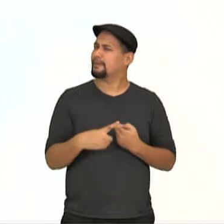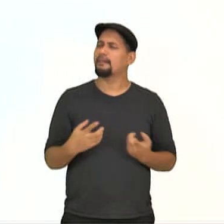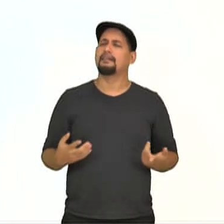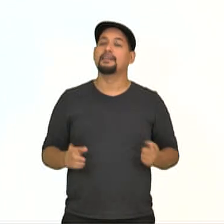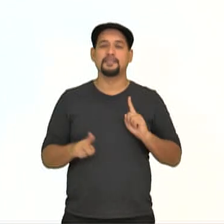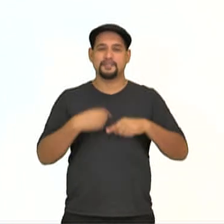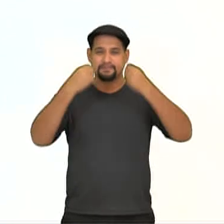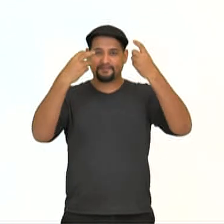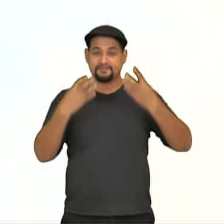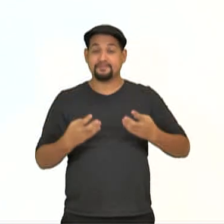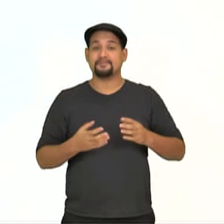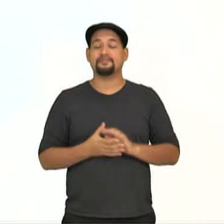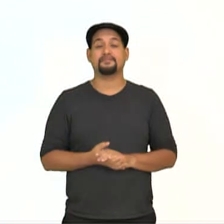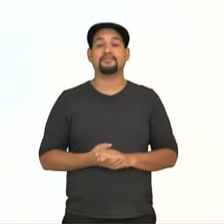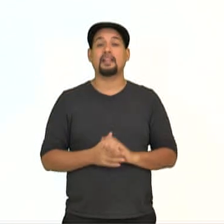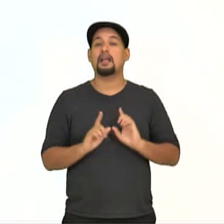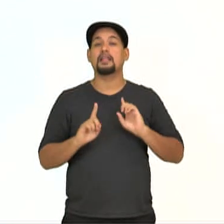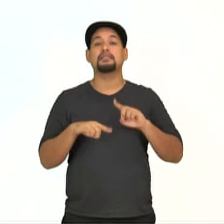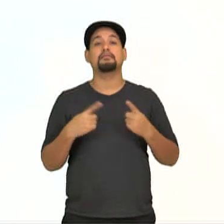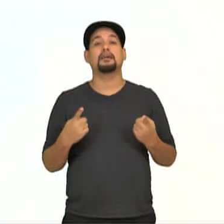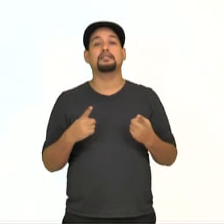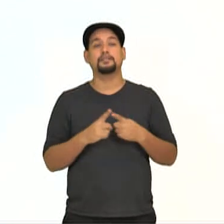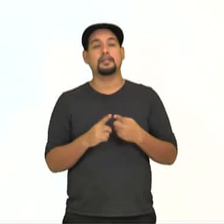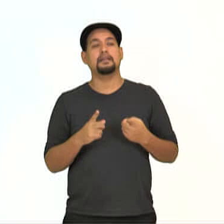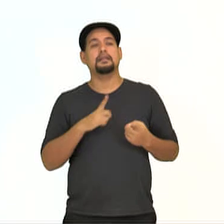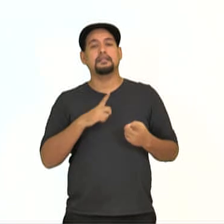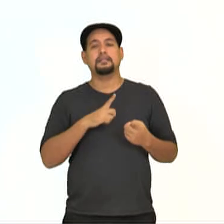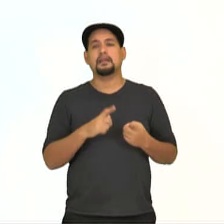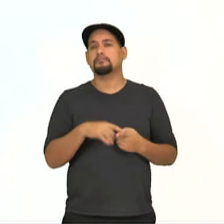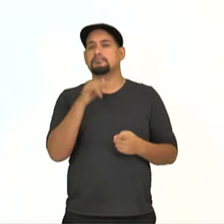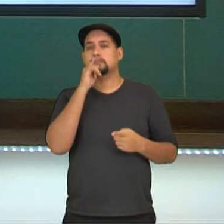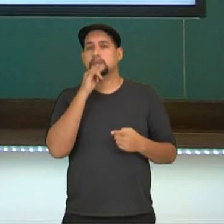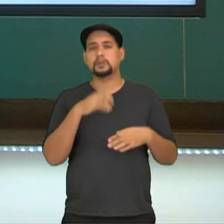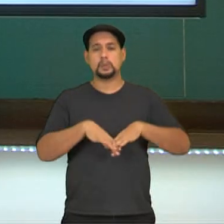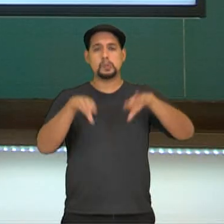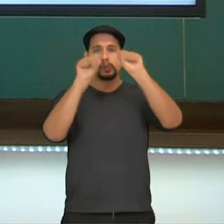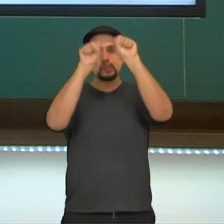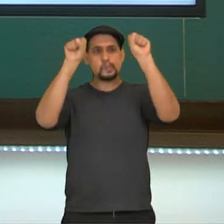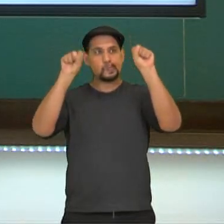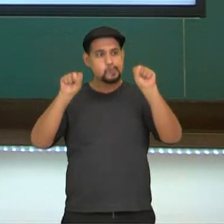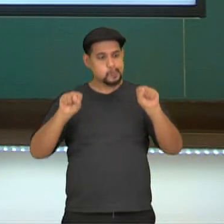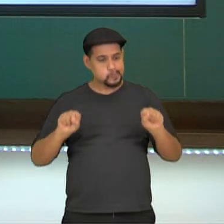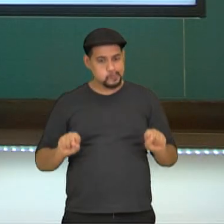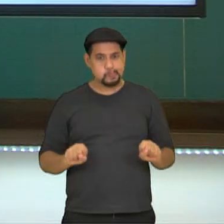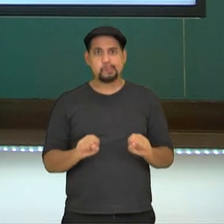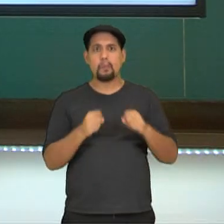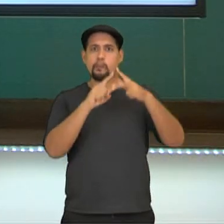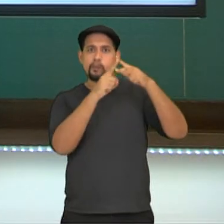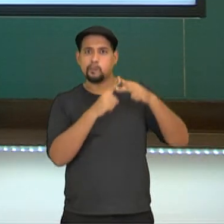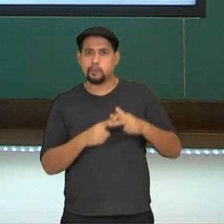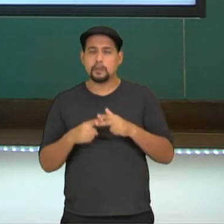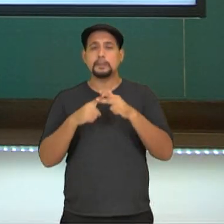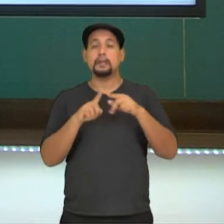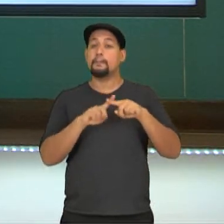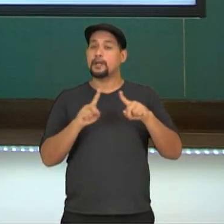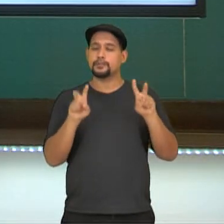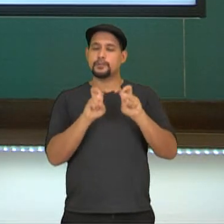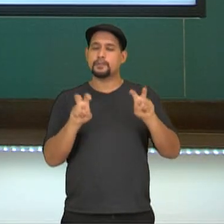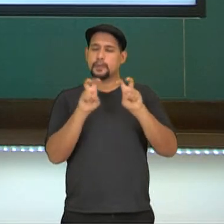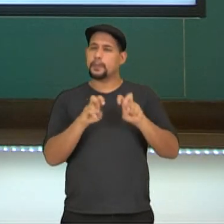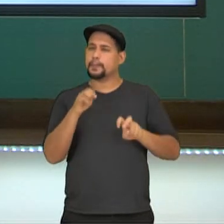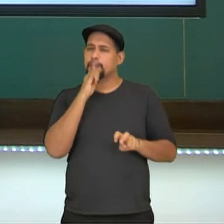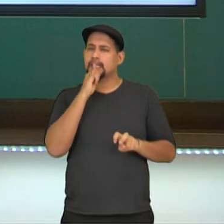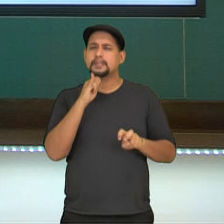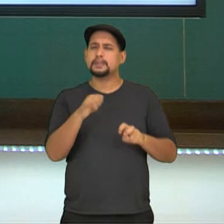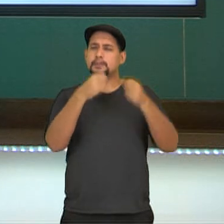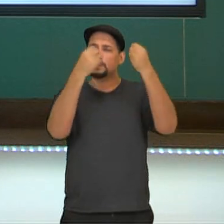tem então, na verdade, um circuito de chaveamento. O que é um computador? No fundo, se eu conseguir traduzir